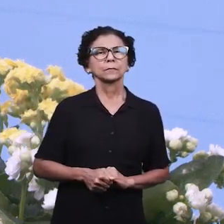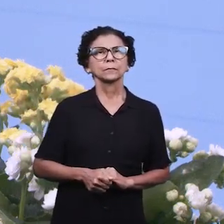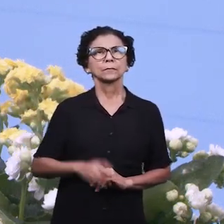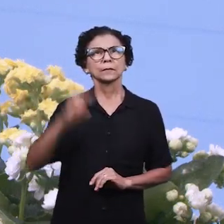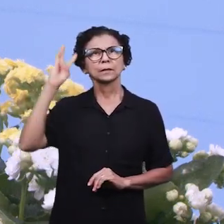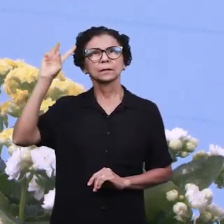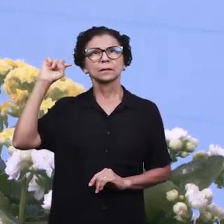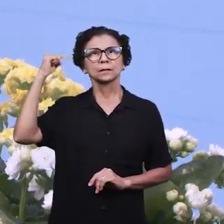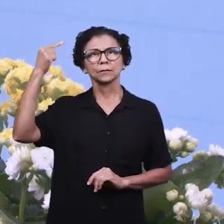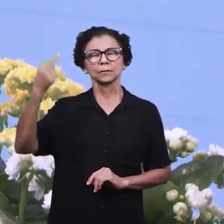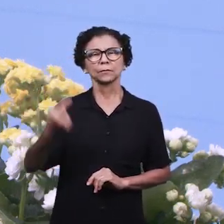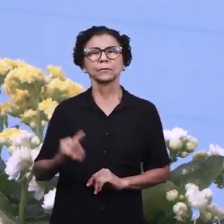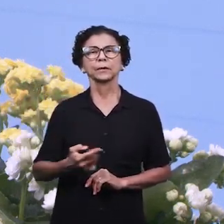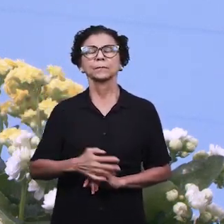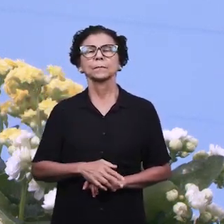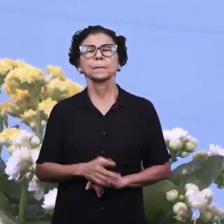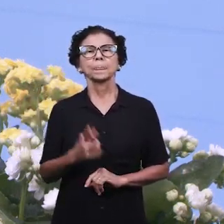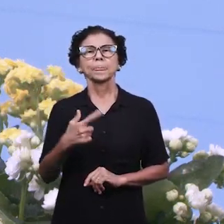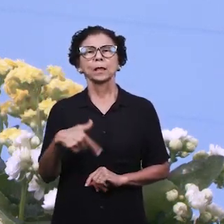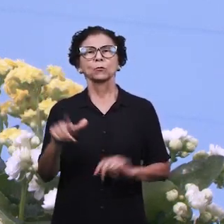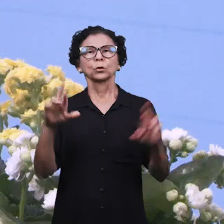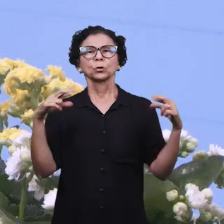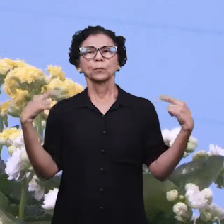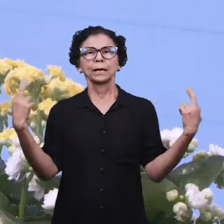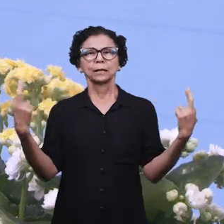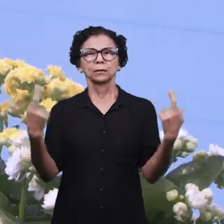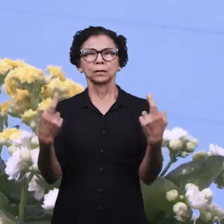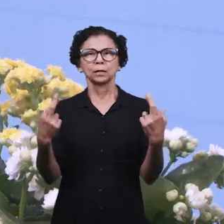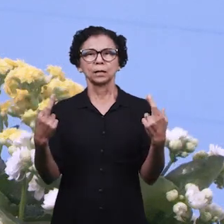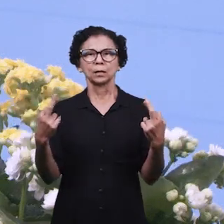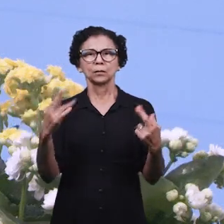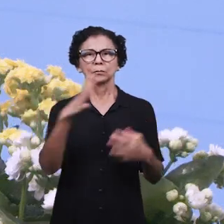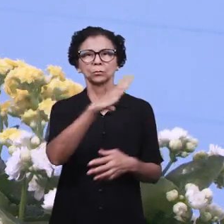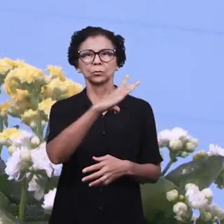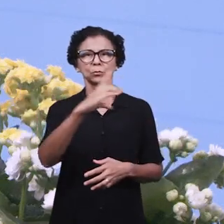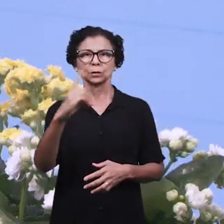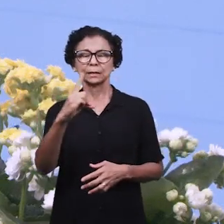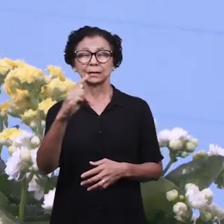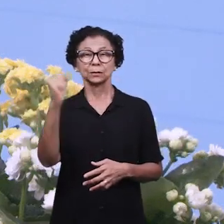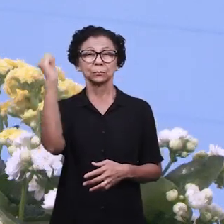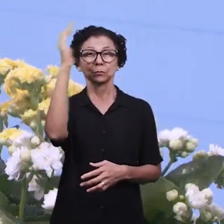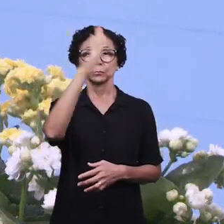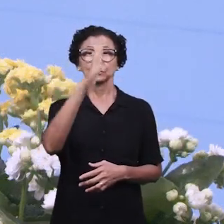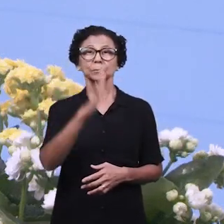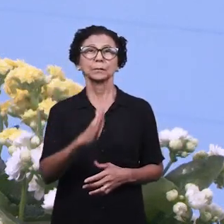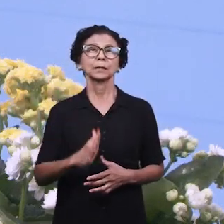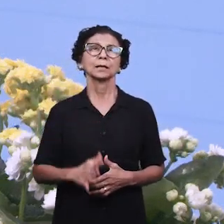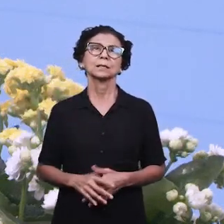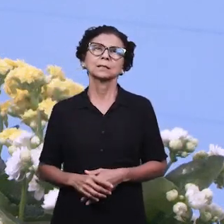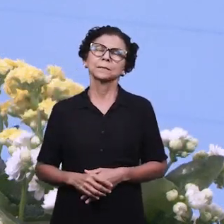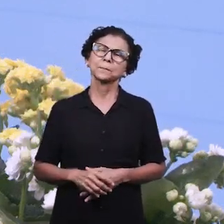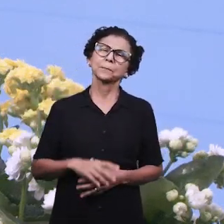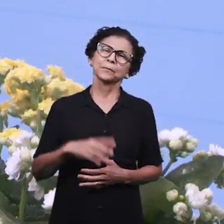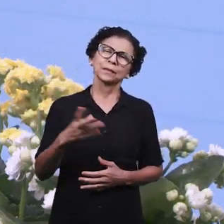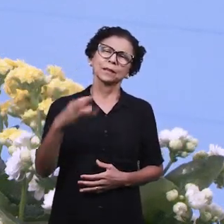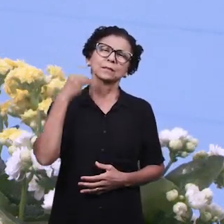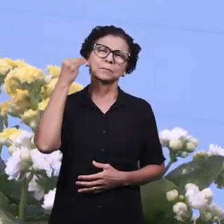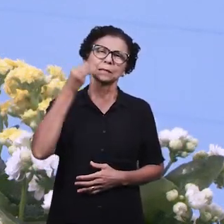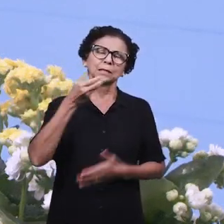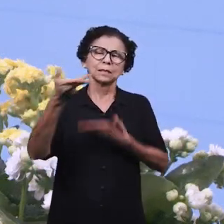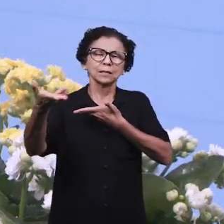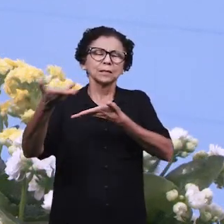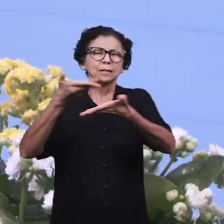do COCEVID, que é uma reunião de todos os coordenadores do Brasil todo, né. E de lá a gente traz muitas experiências, trocas